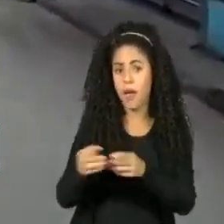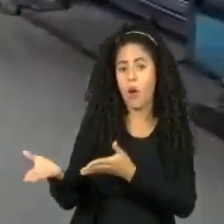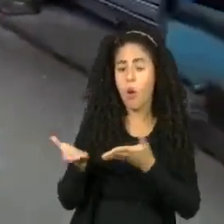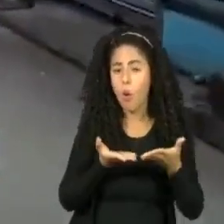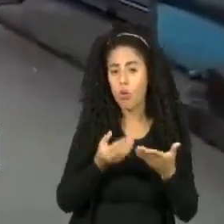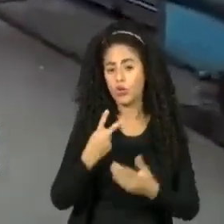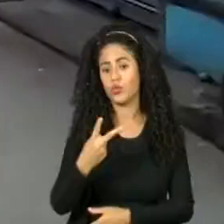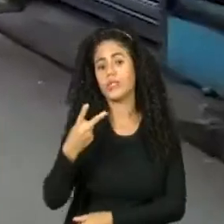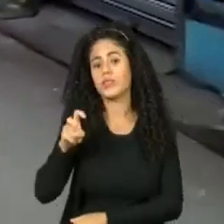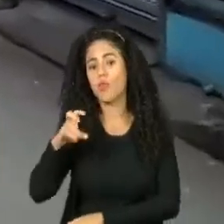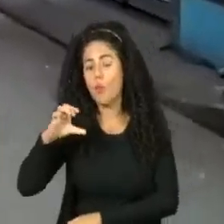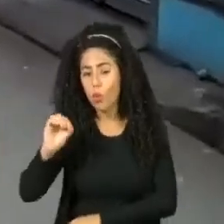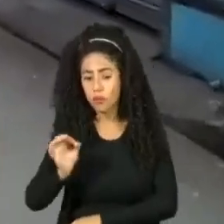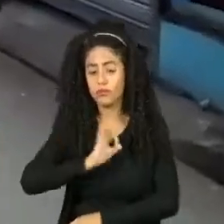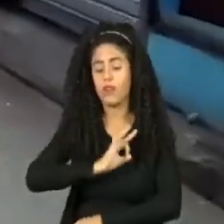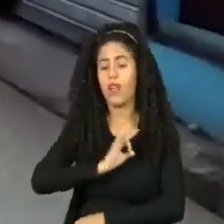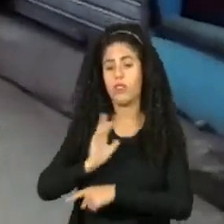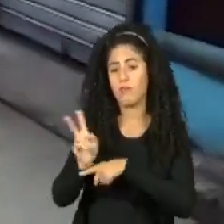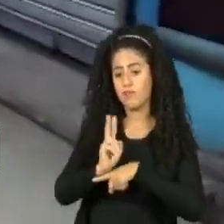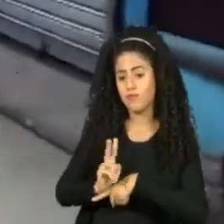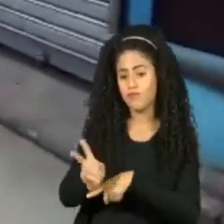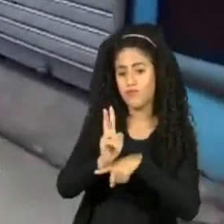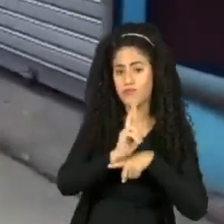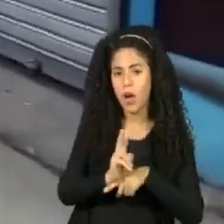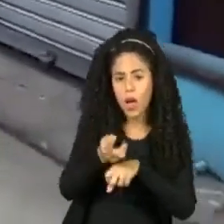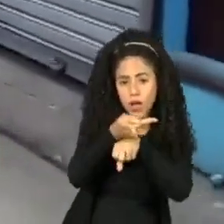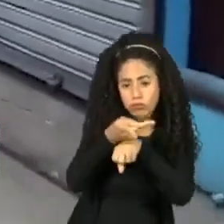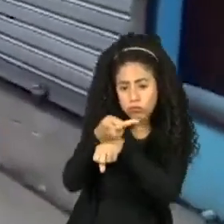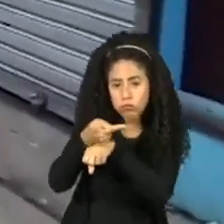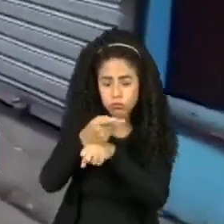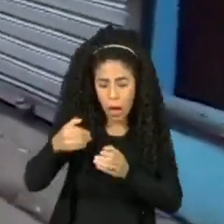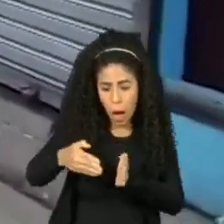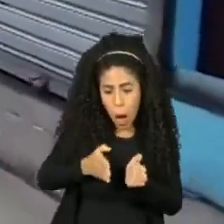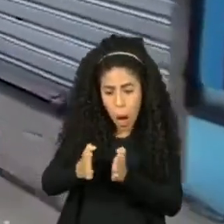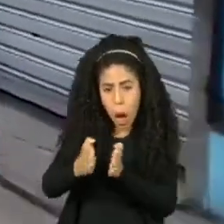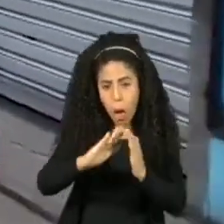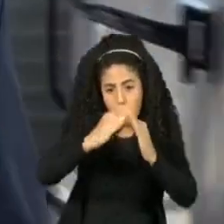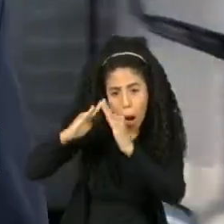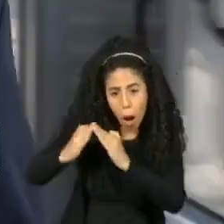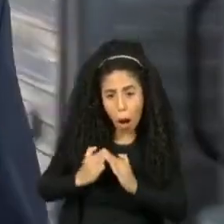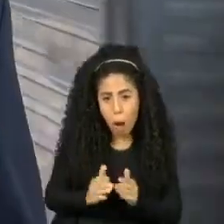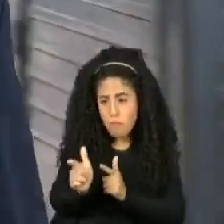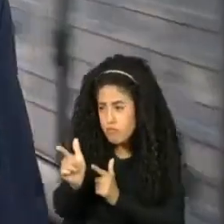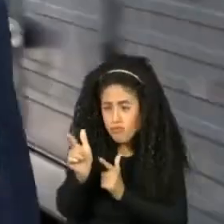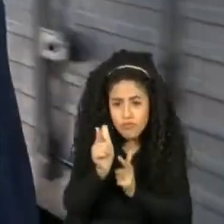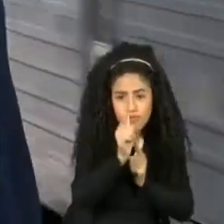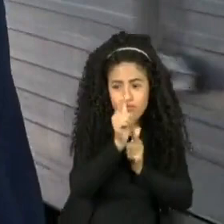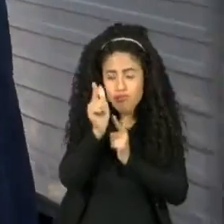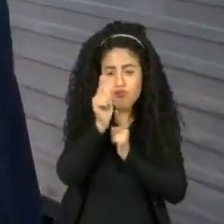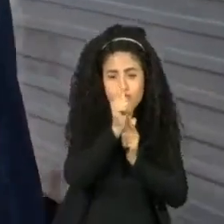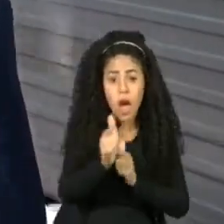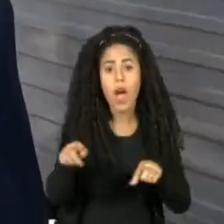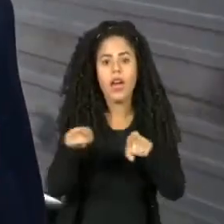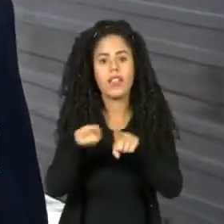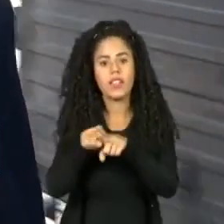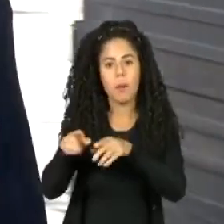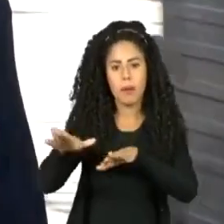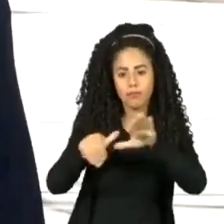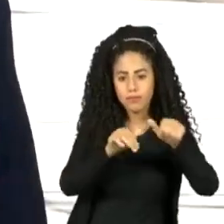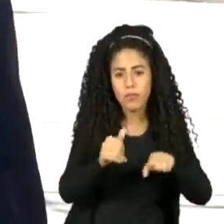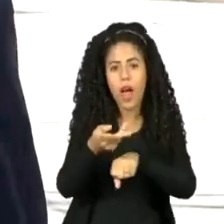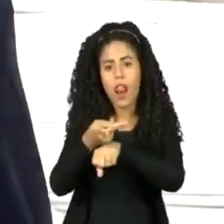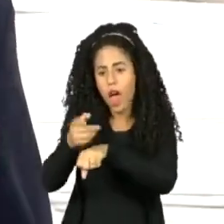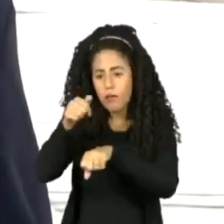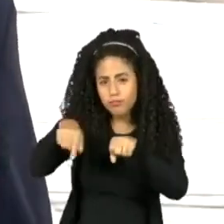apenas 250 policiais militares faziam rondas em ruas e vielas da comunidade. Já o efetivo que ocupou as ruas da comunidade